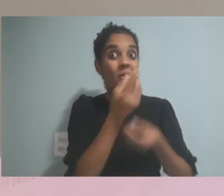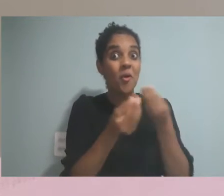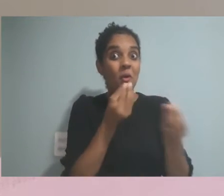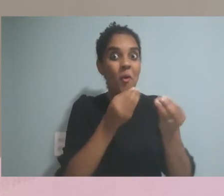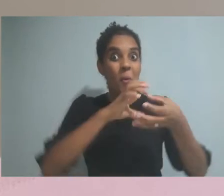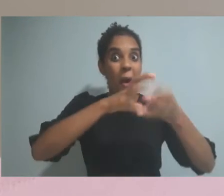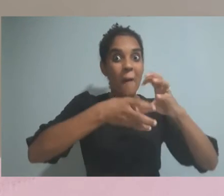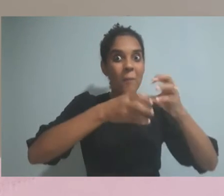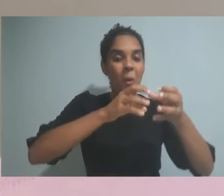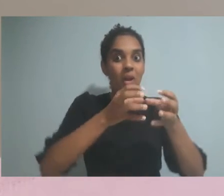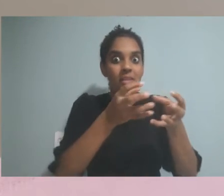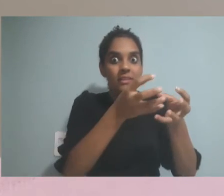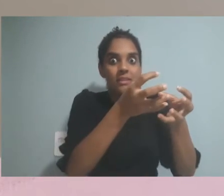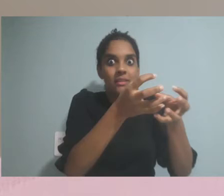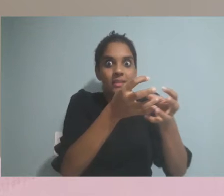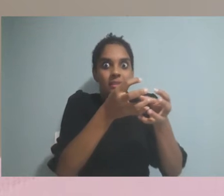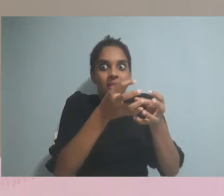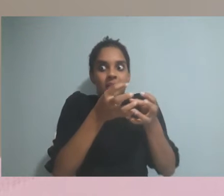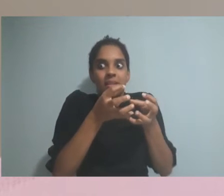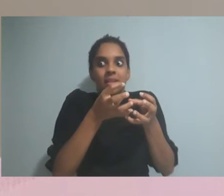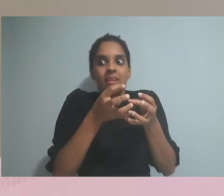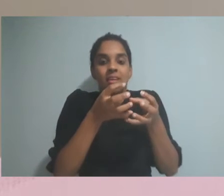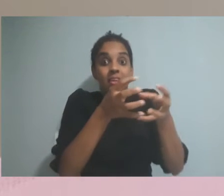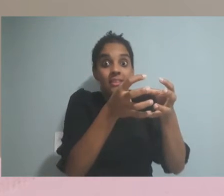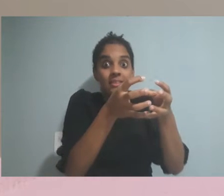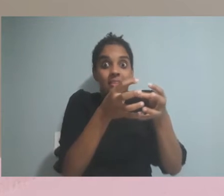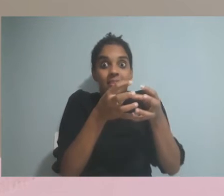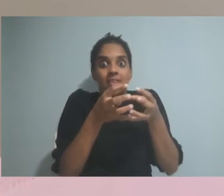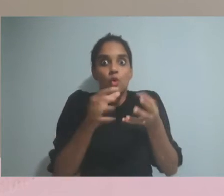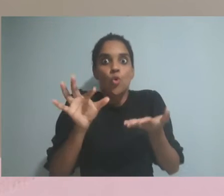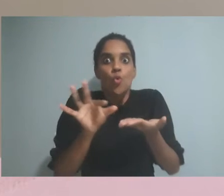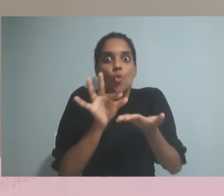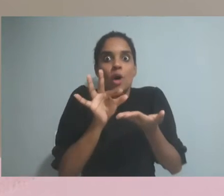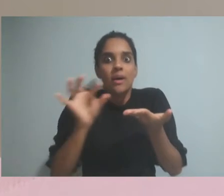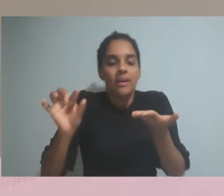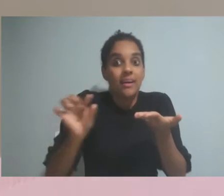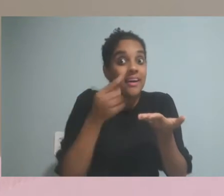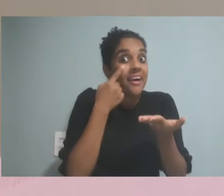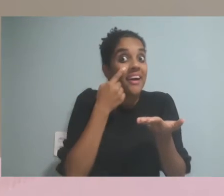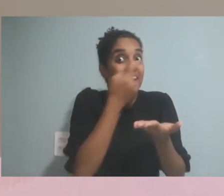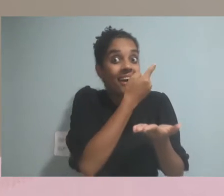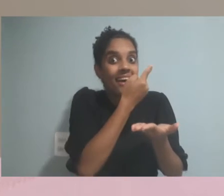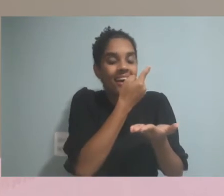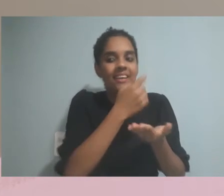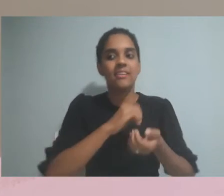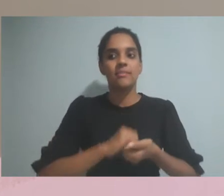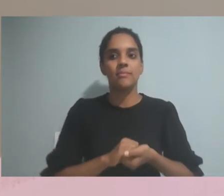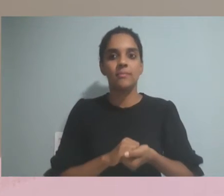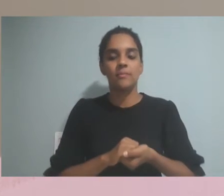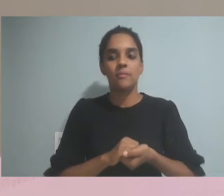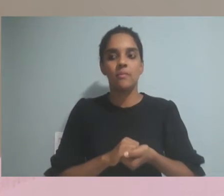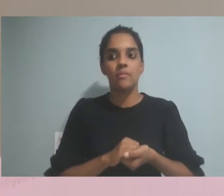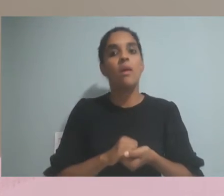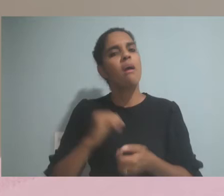Como vocês podem ver, a esfera ela se sentiu atraída pelo canudo